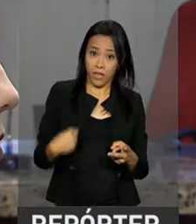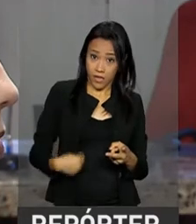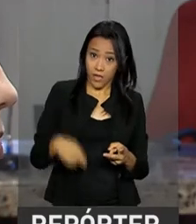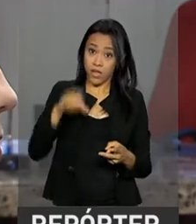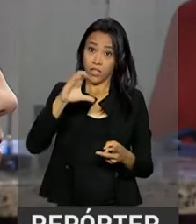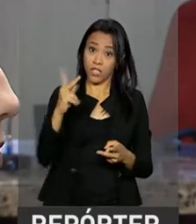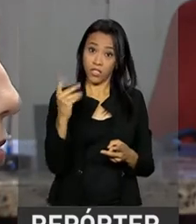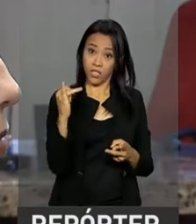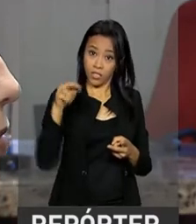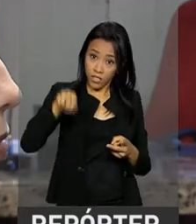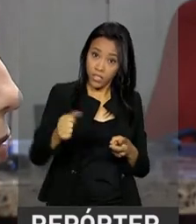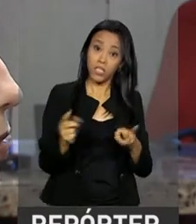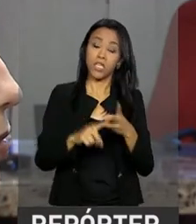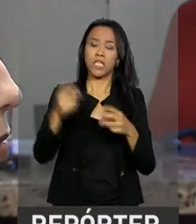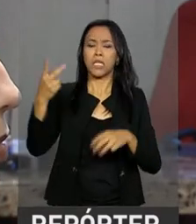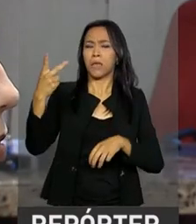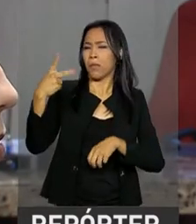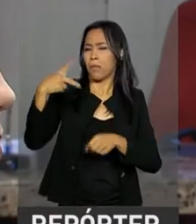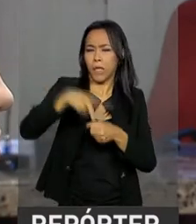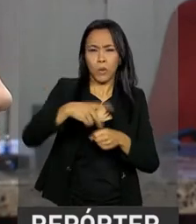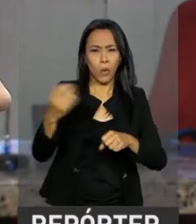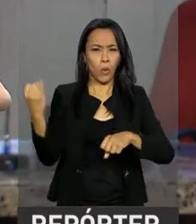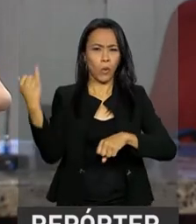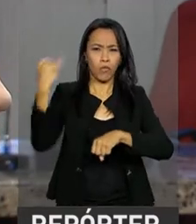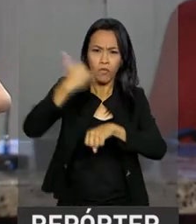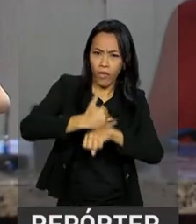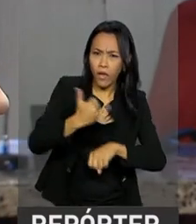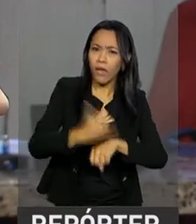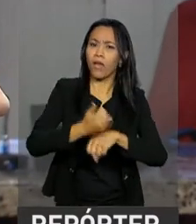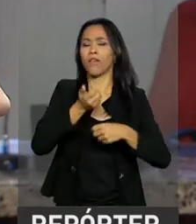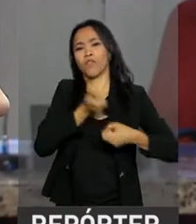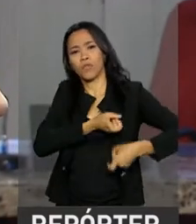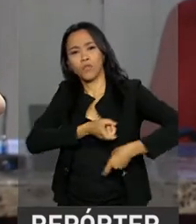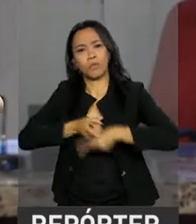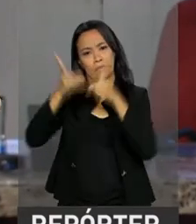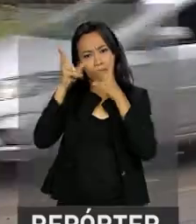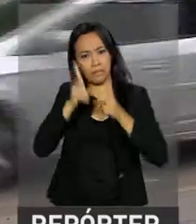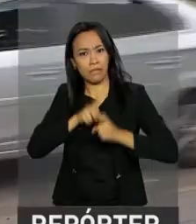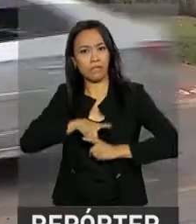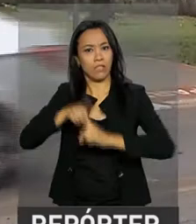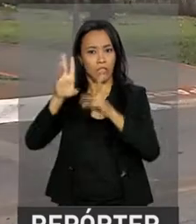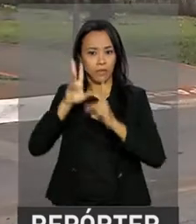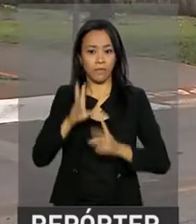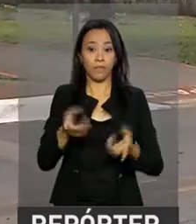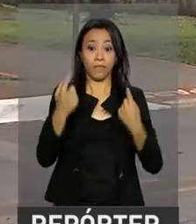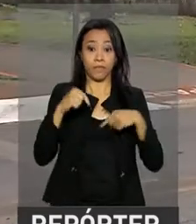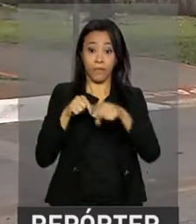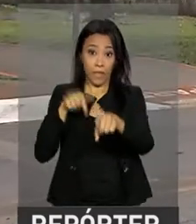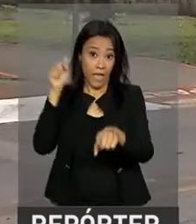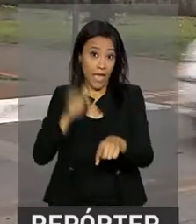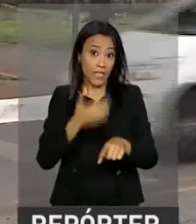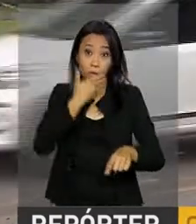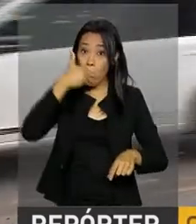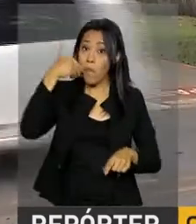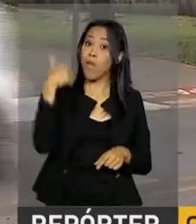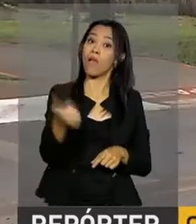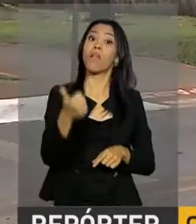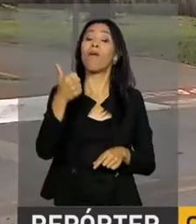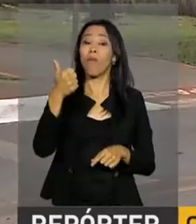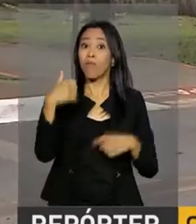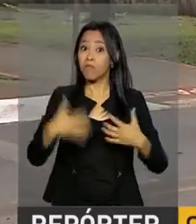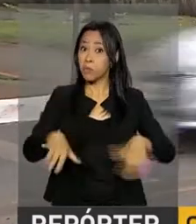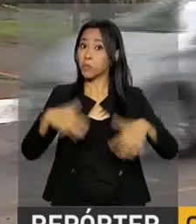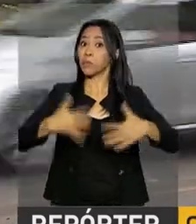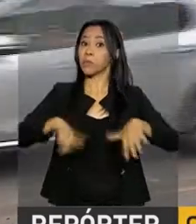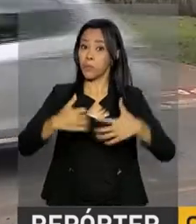por petróleo, minério de ferros. Ele é um grande destino dessas mercadorias brasileiras. Esse foi o melhor resultado da